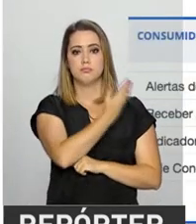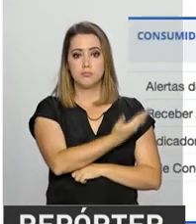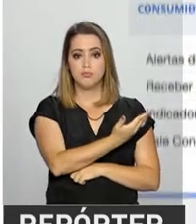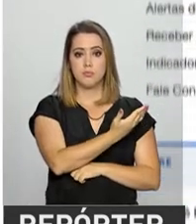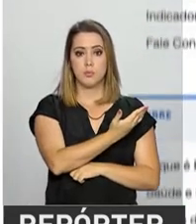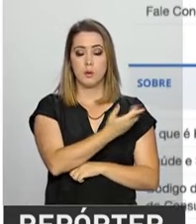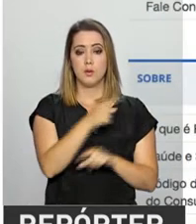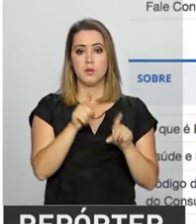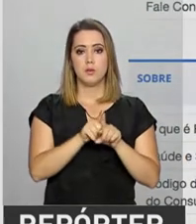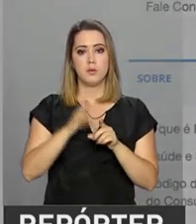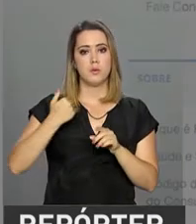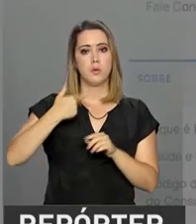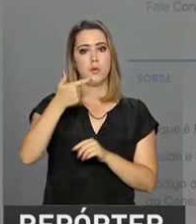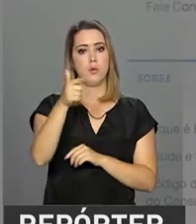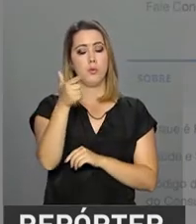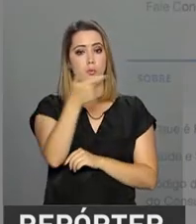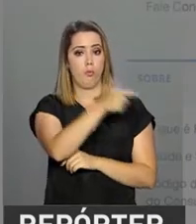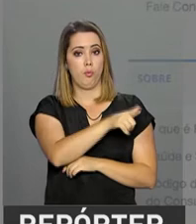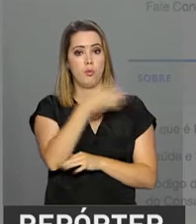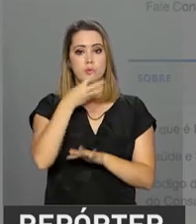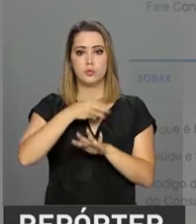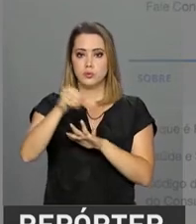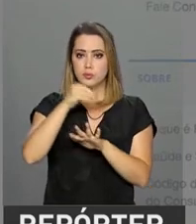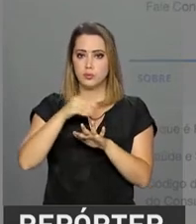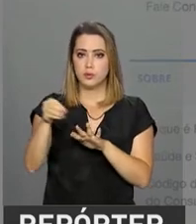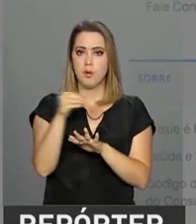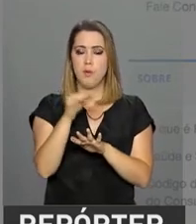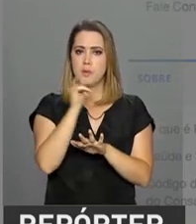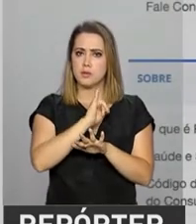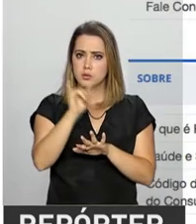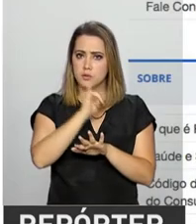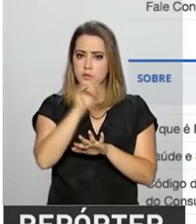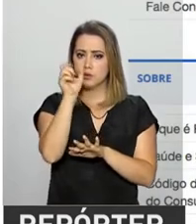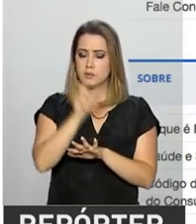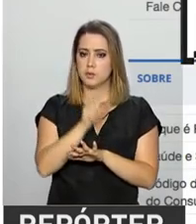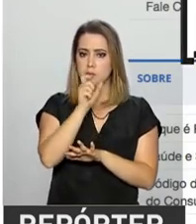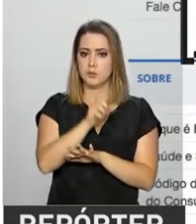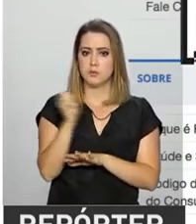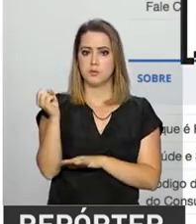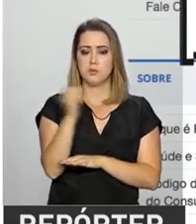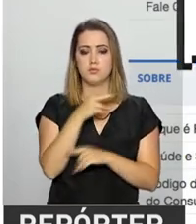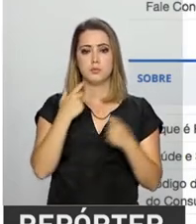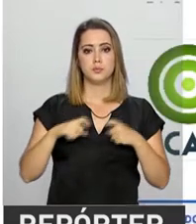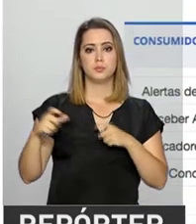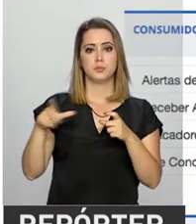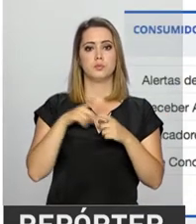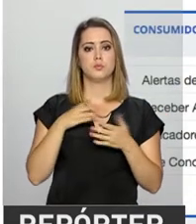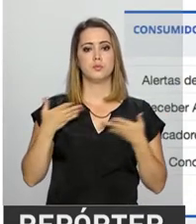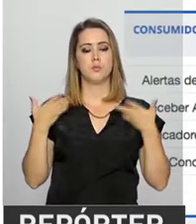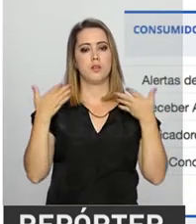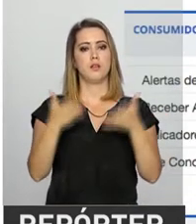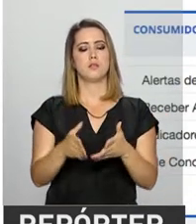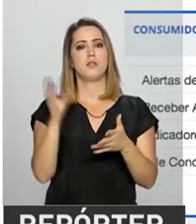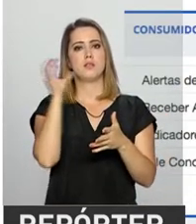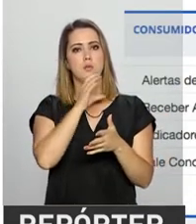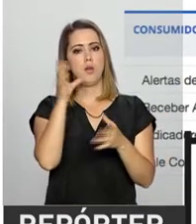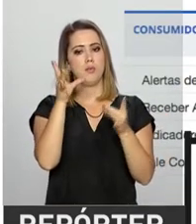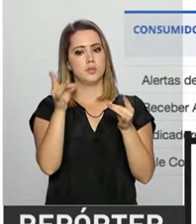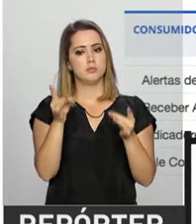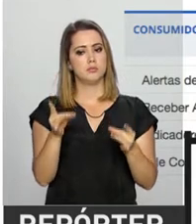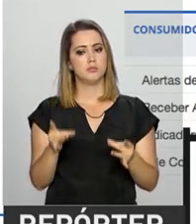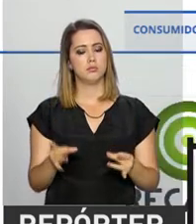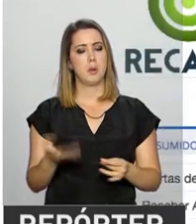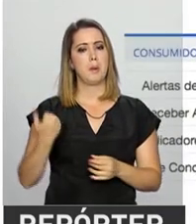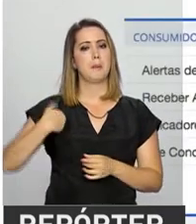cena com é mais uma forma de divulgação para o consumidor a nova plataforma traz acesso rápido e detalhado